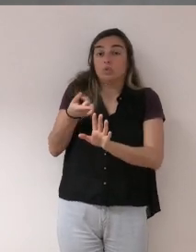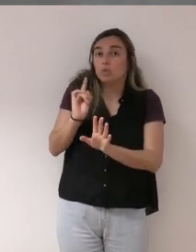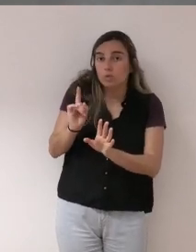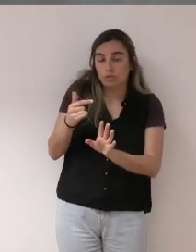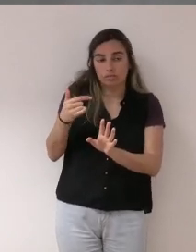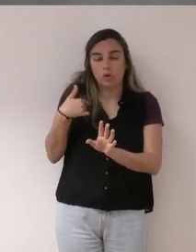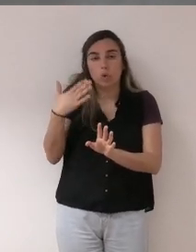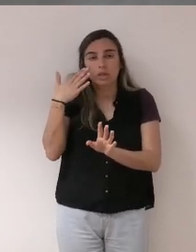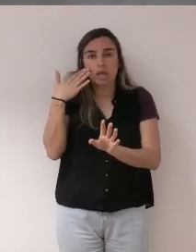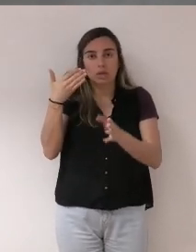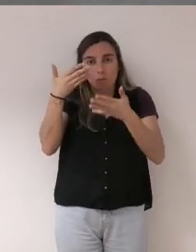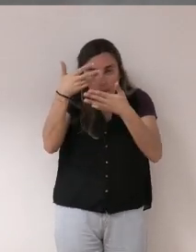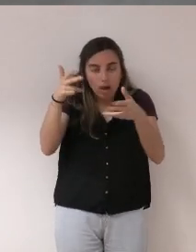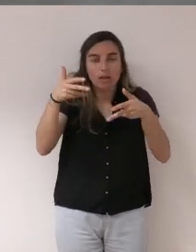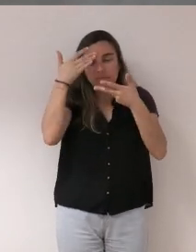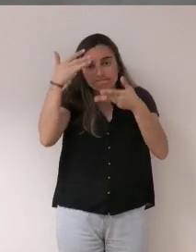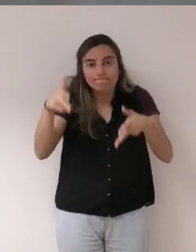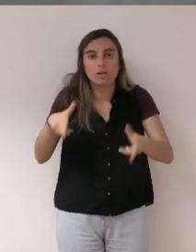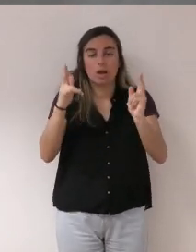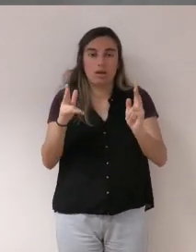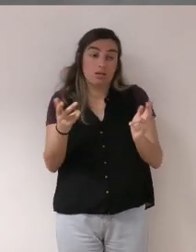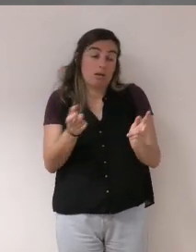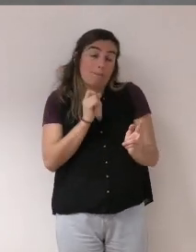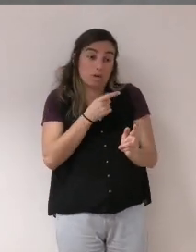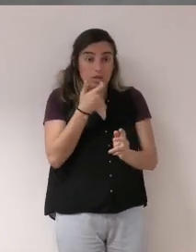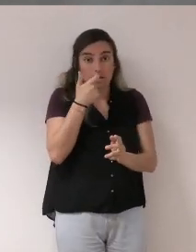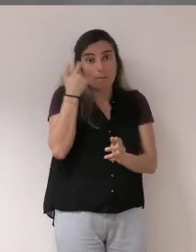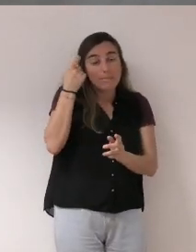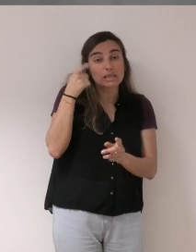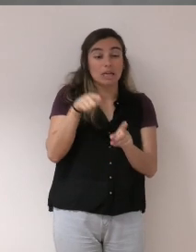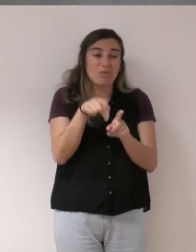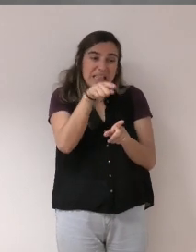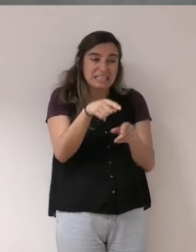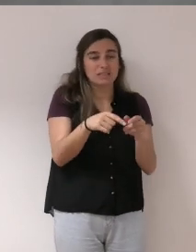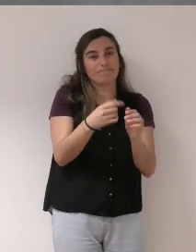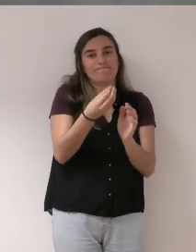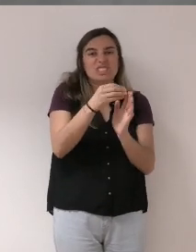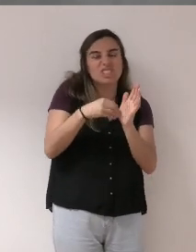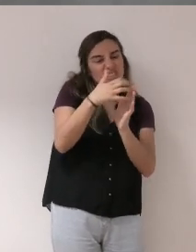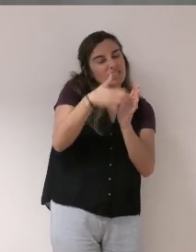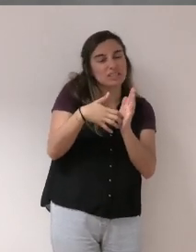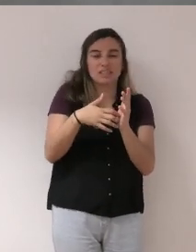Assumidamente, é possível pensar que estamos diante de um registro razoavelmente conservador, razoavelmente